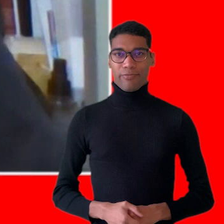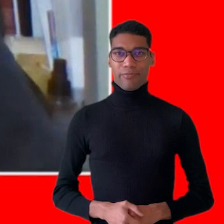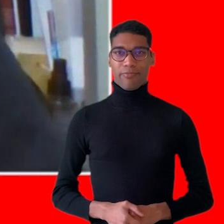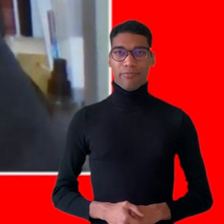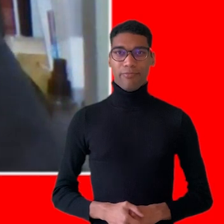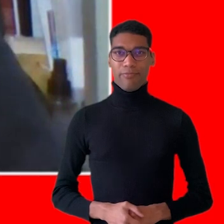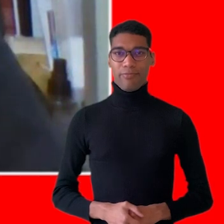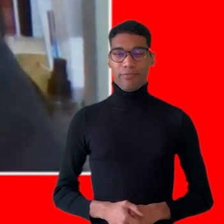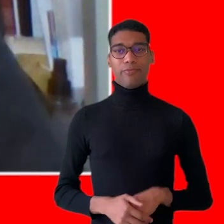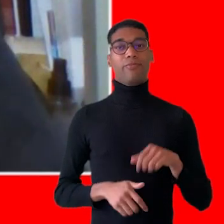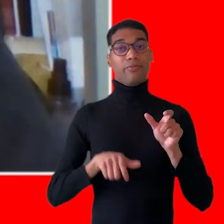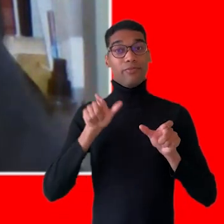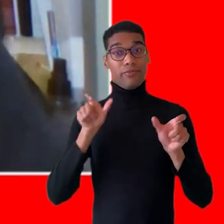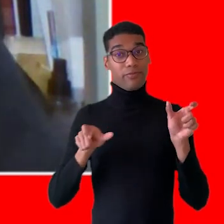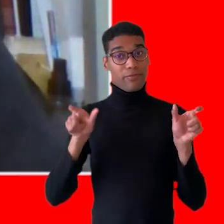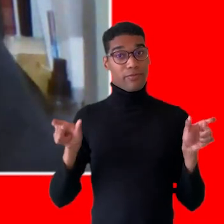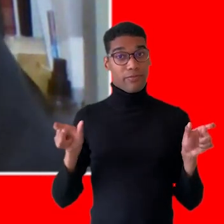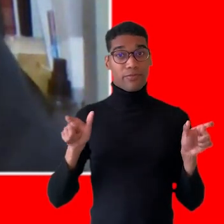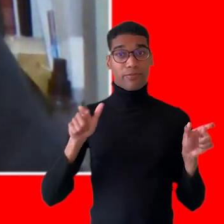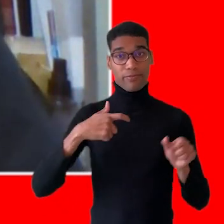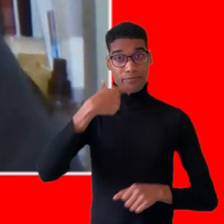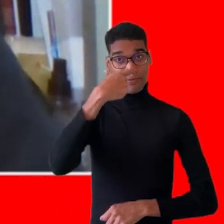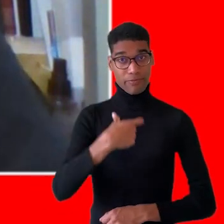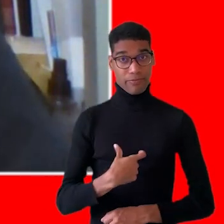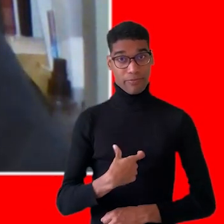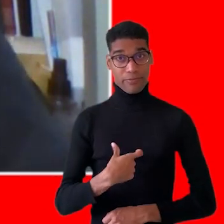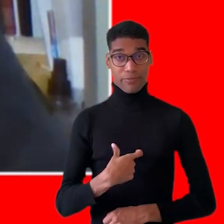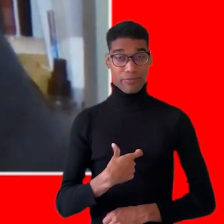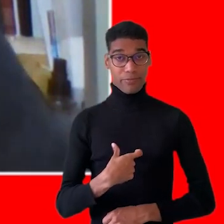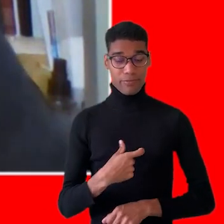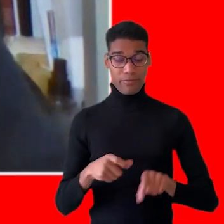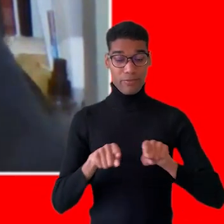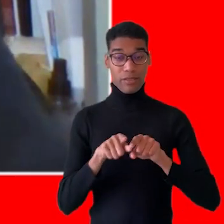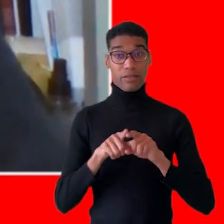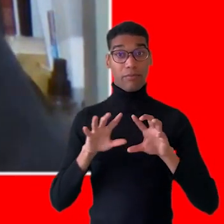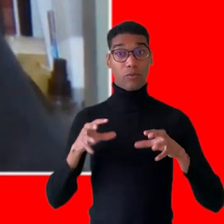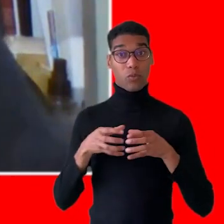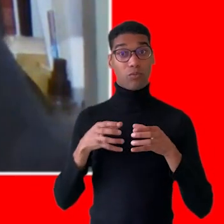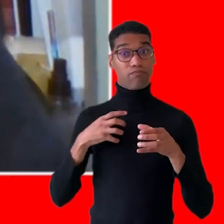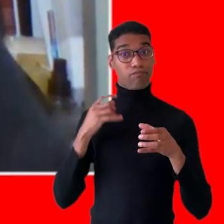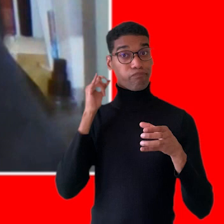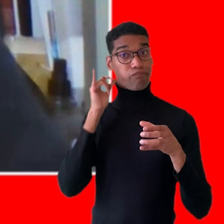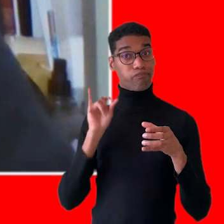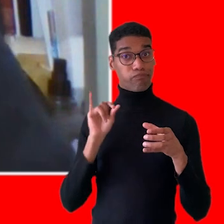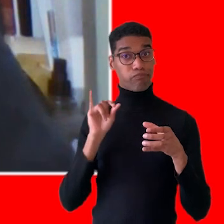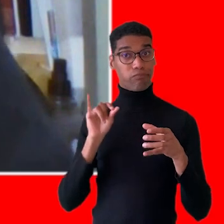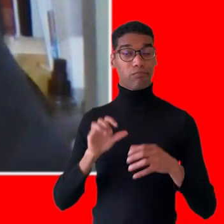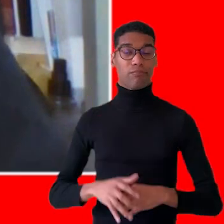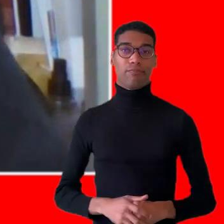como pessoas, como indivíduos, e como coletividades.